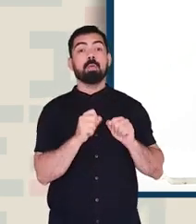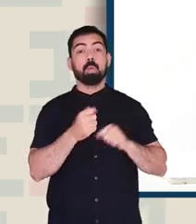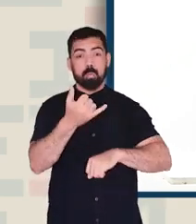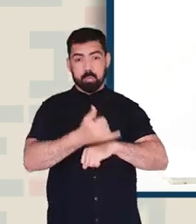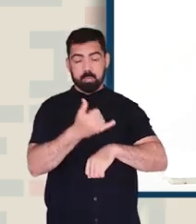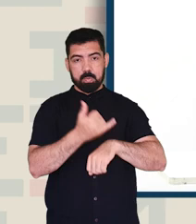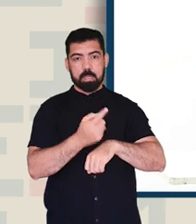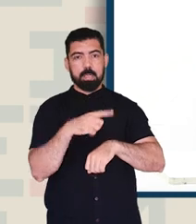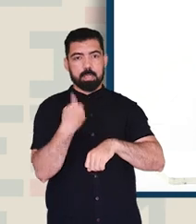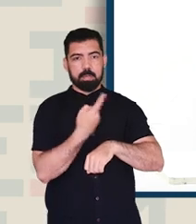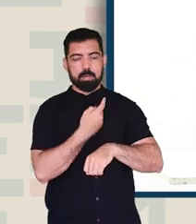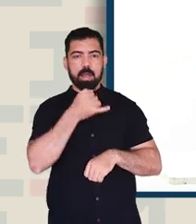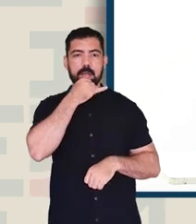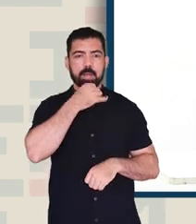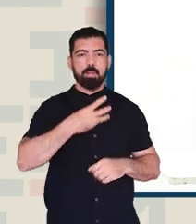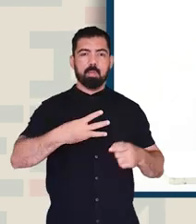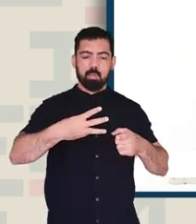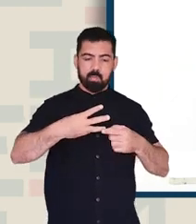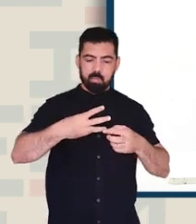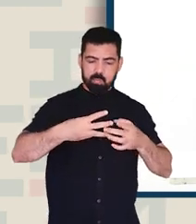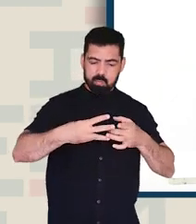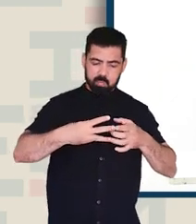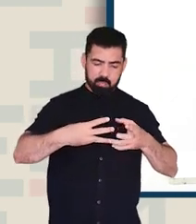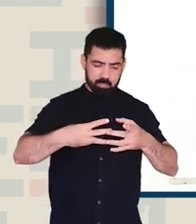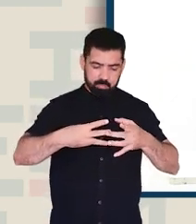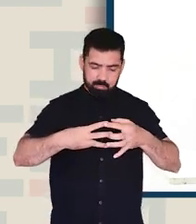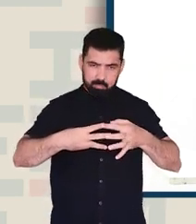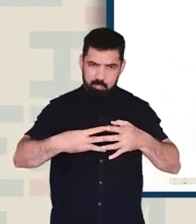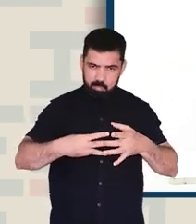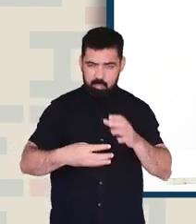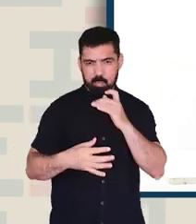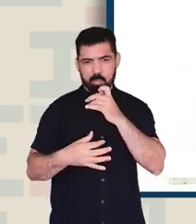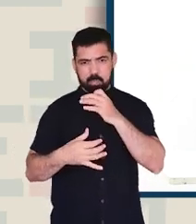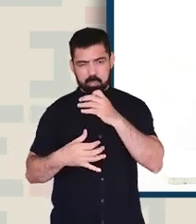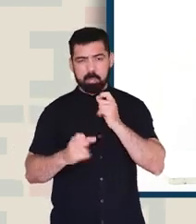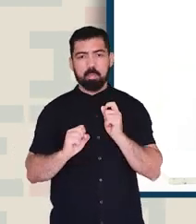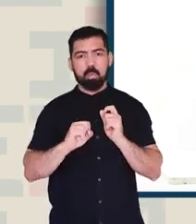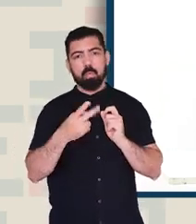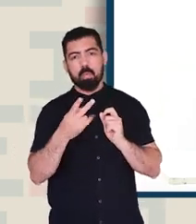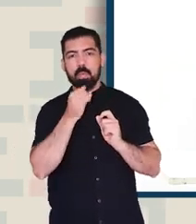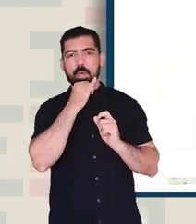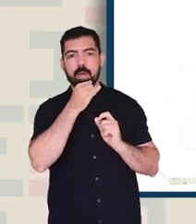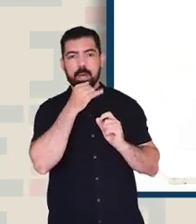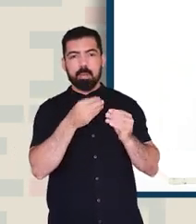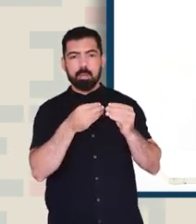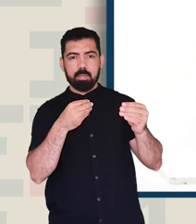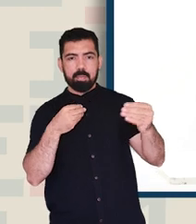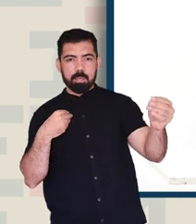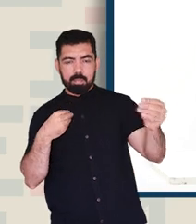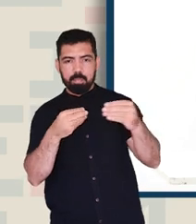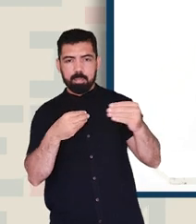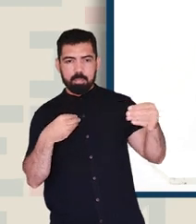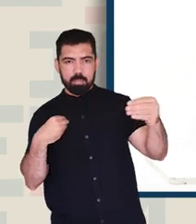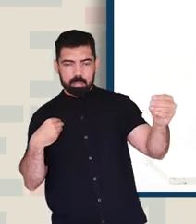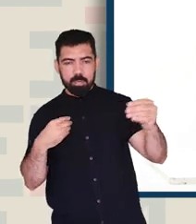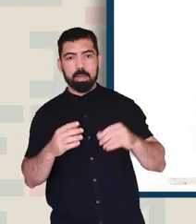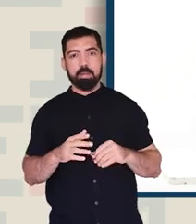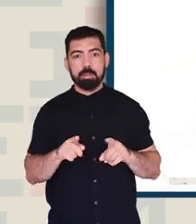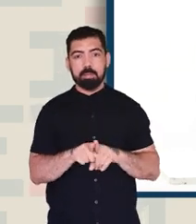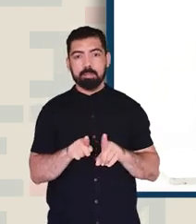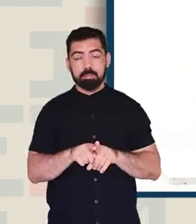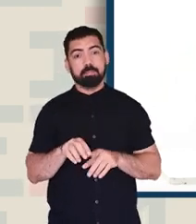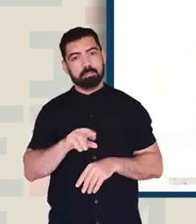de metais, quando a gente aciona os rotores, quando a gente pressiona uma das bombas ou toca com um dos